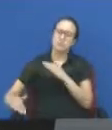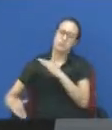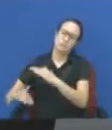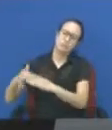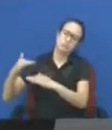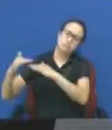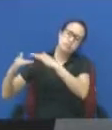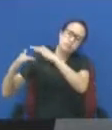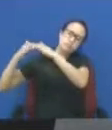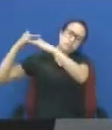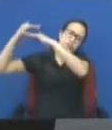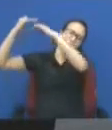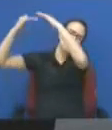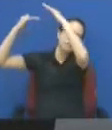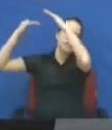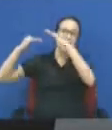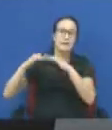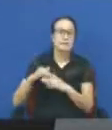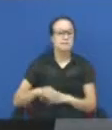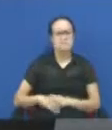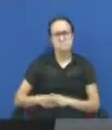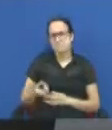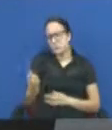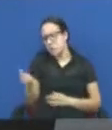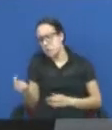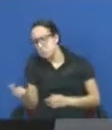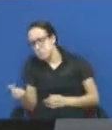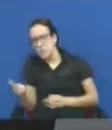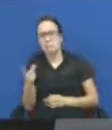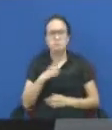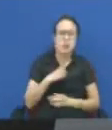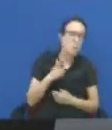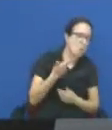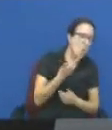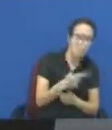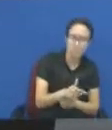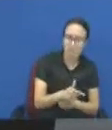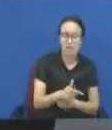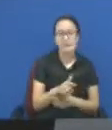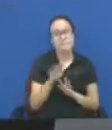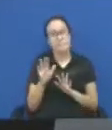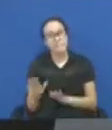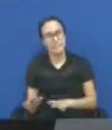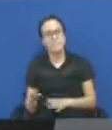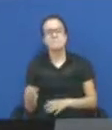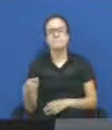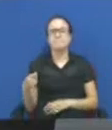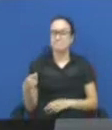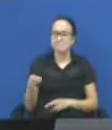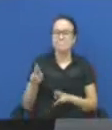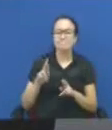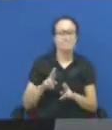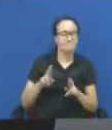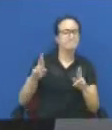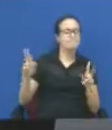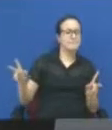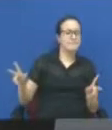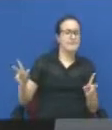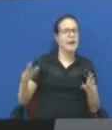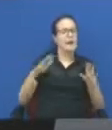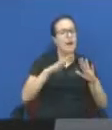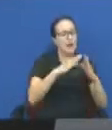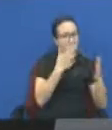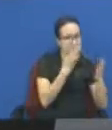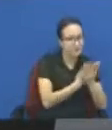desenvolvimento, independente de sua classe social. Porque a gente vê a diferença, sim, na questão da educação, aquela criança que